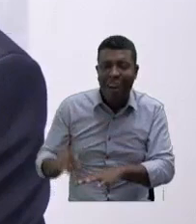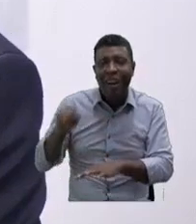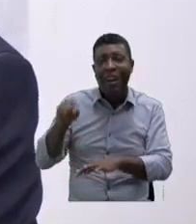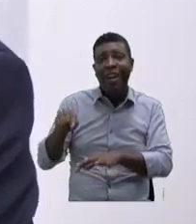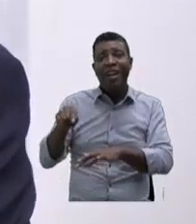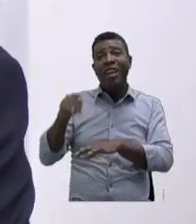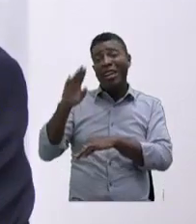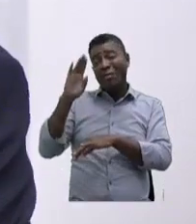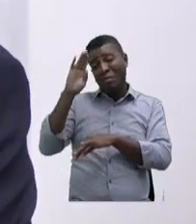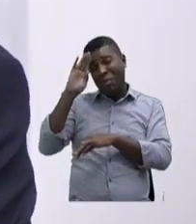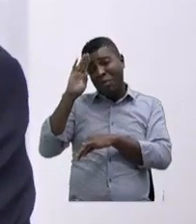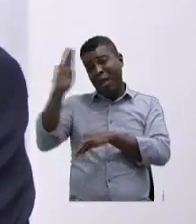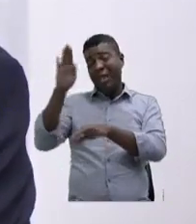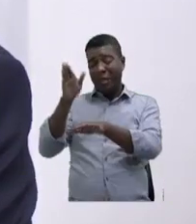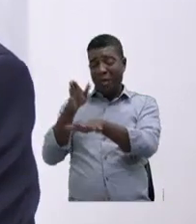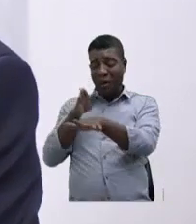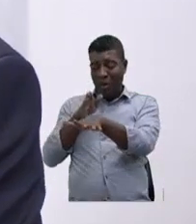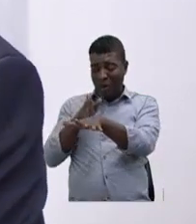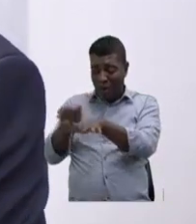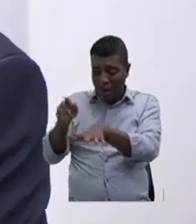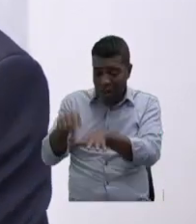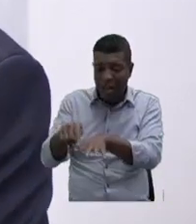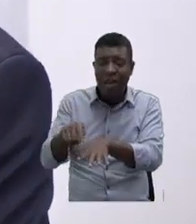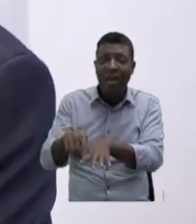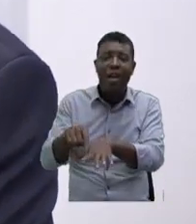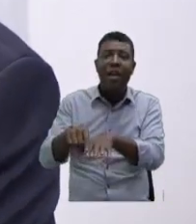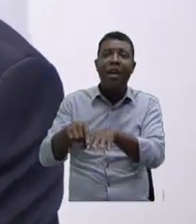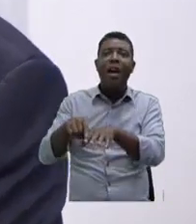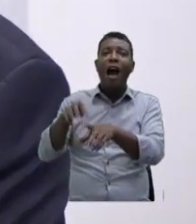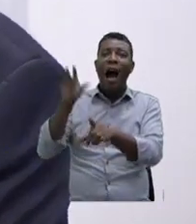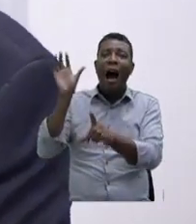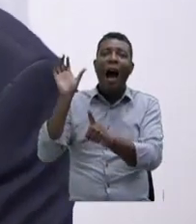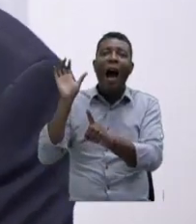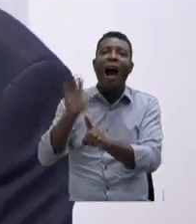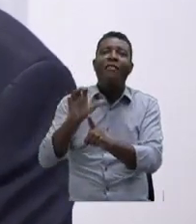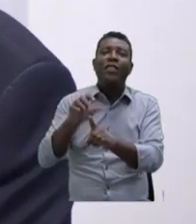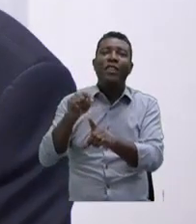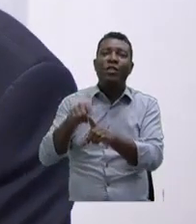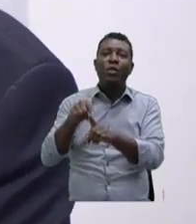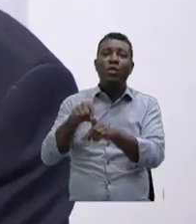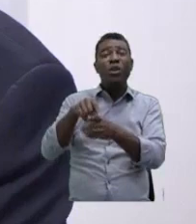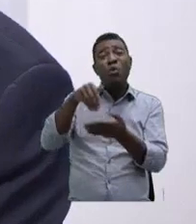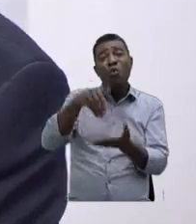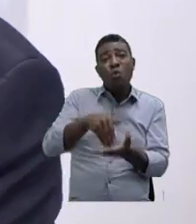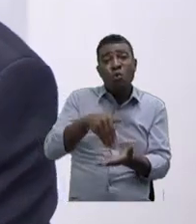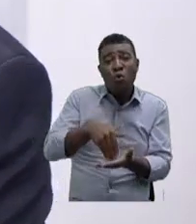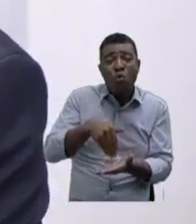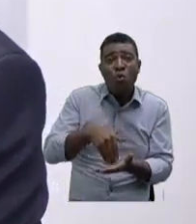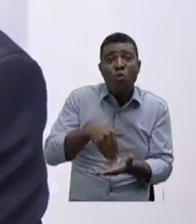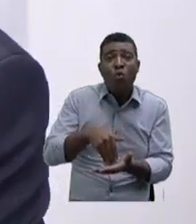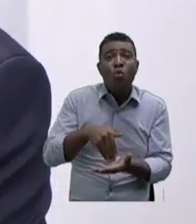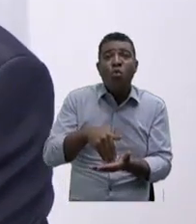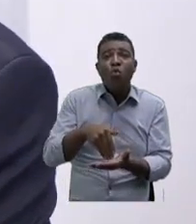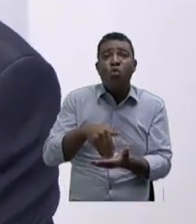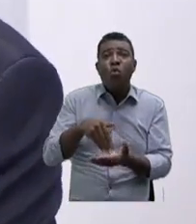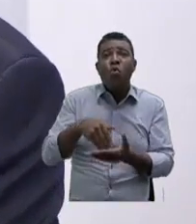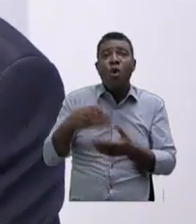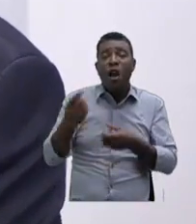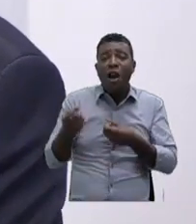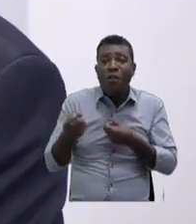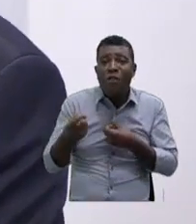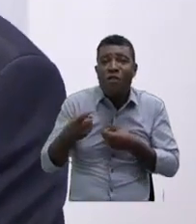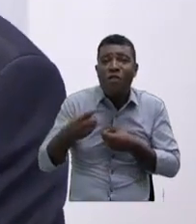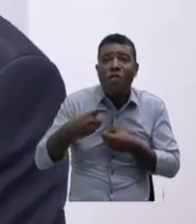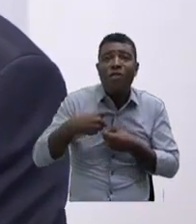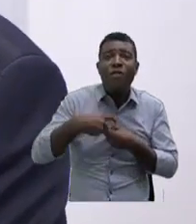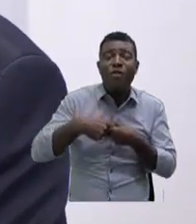foram um dos segmentos que mais foram afetados e foram os últimos segmentos a voltar, vamos dizer